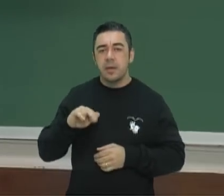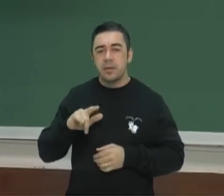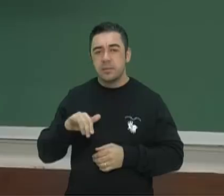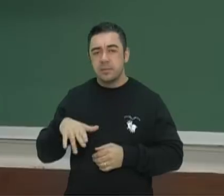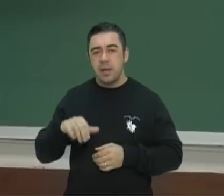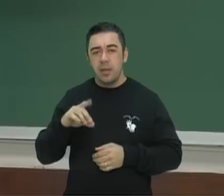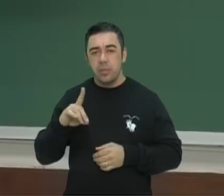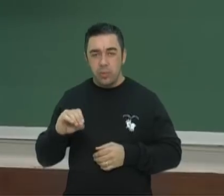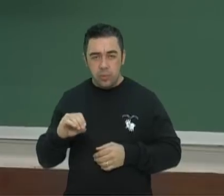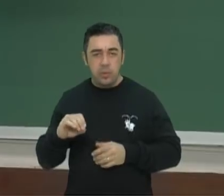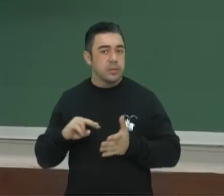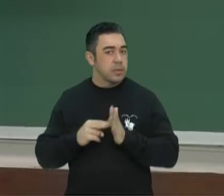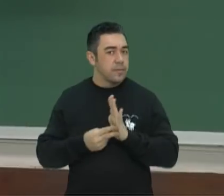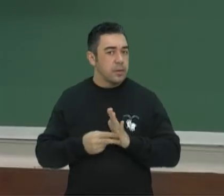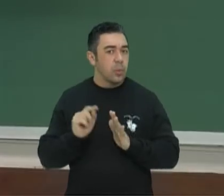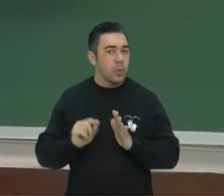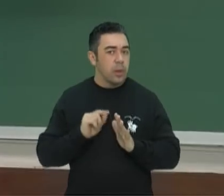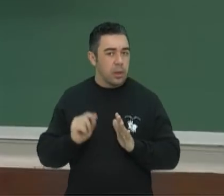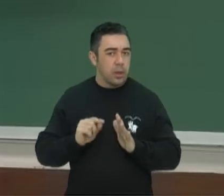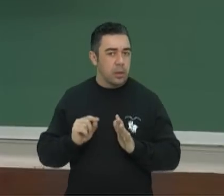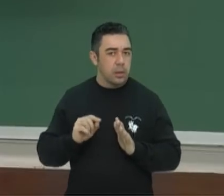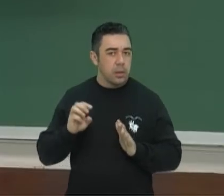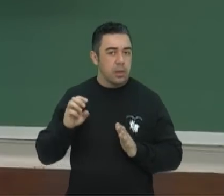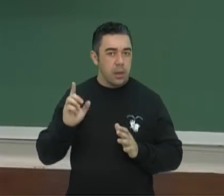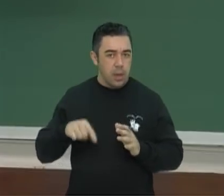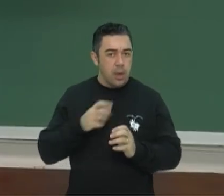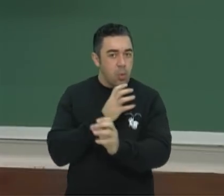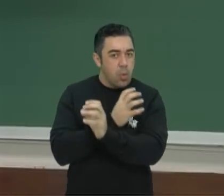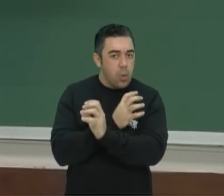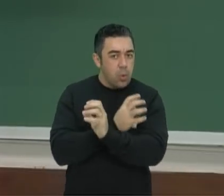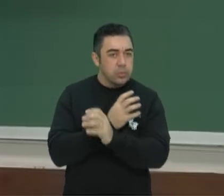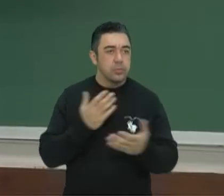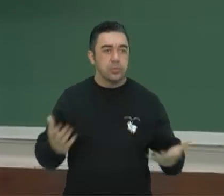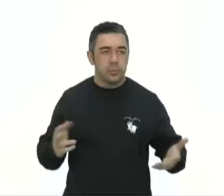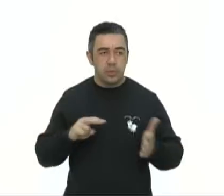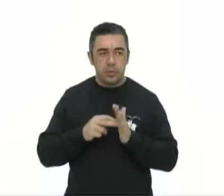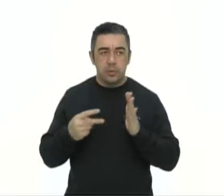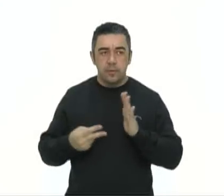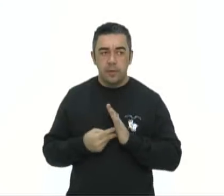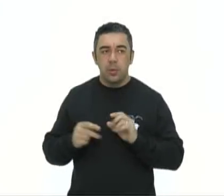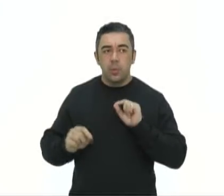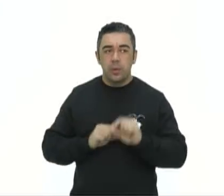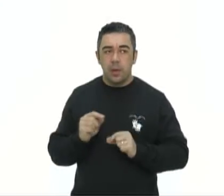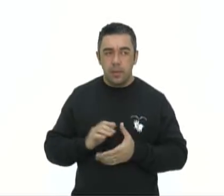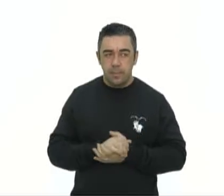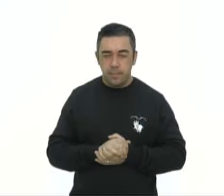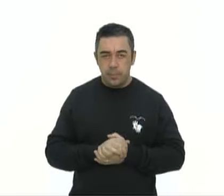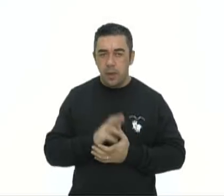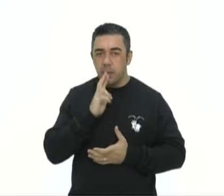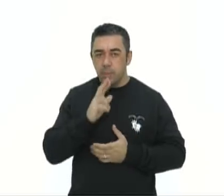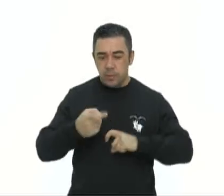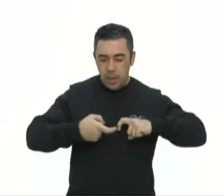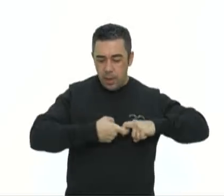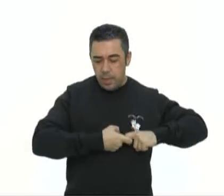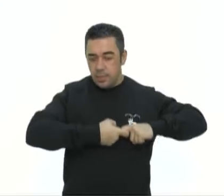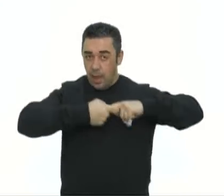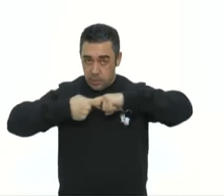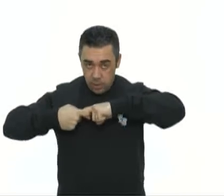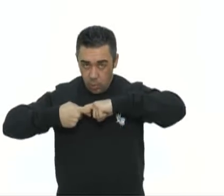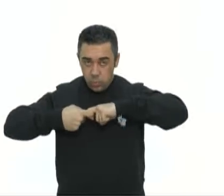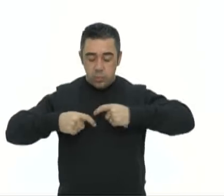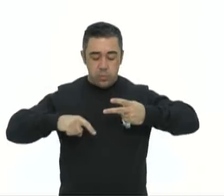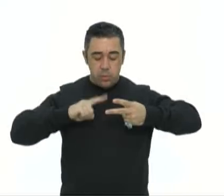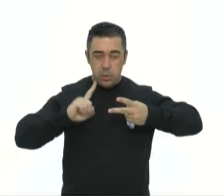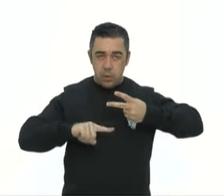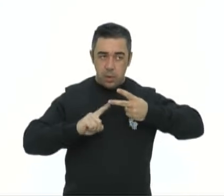aqui mineralizada tem a ver com a parte ali de ossos, né? Então, a resposta correta seria